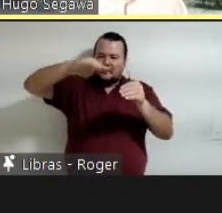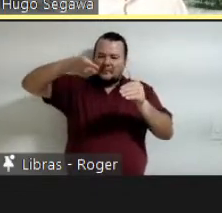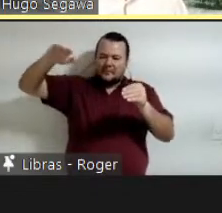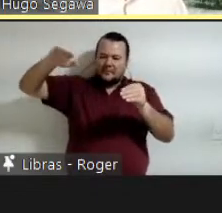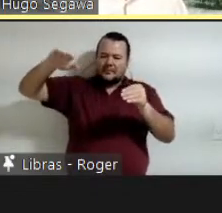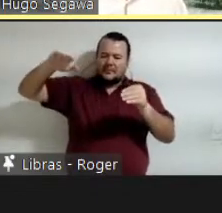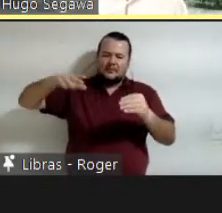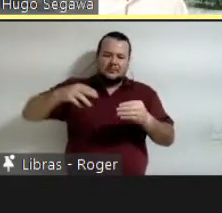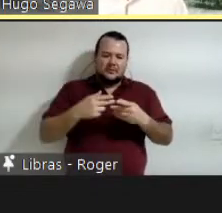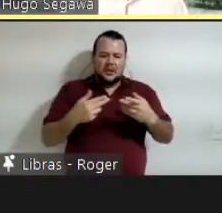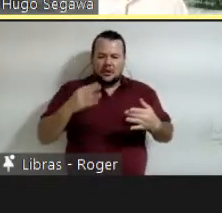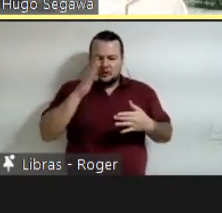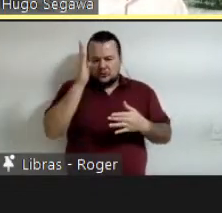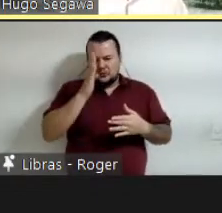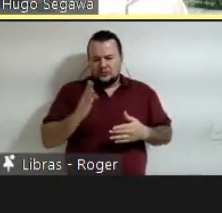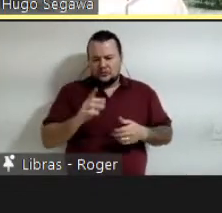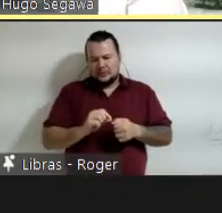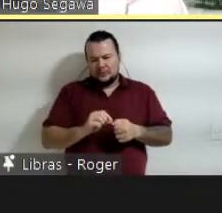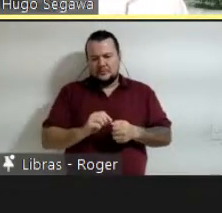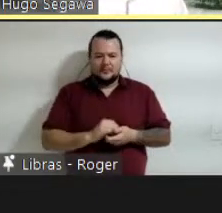abóbada, o plano inclinado, né?